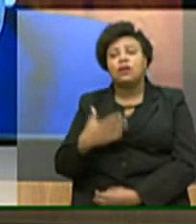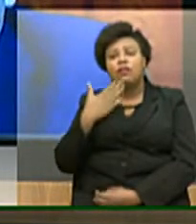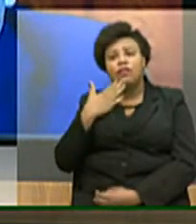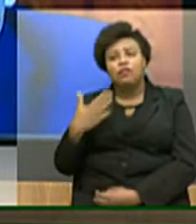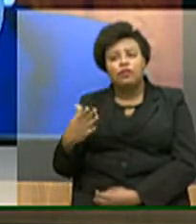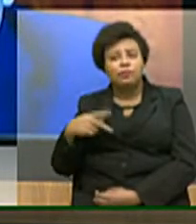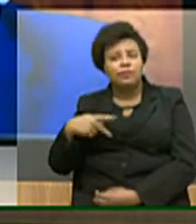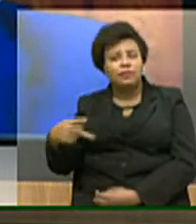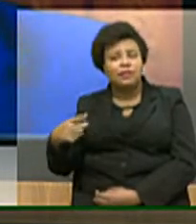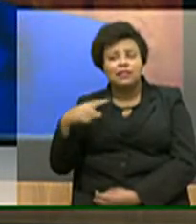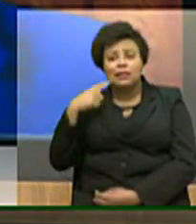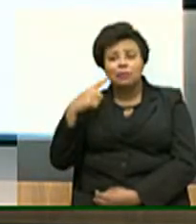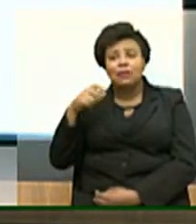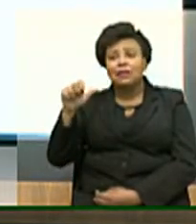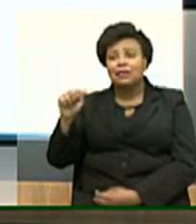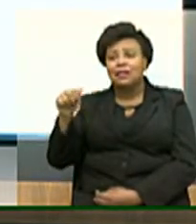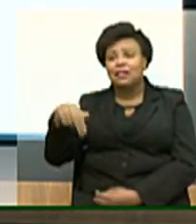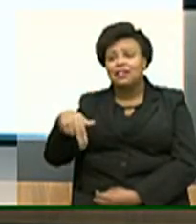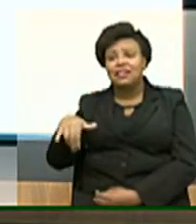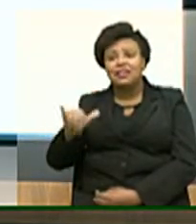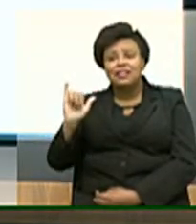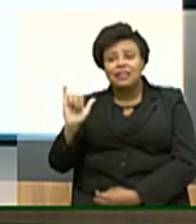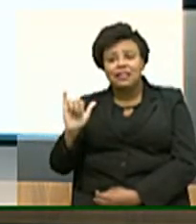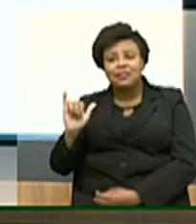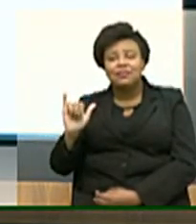Favorável, presidente. Deputada Anny Ortiz.